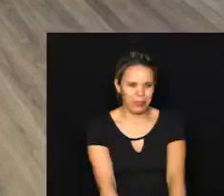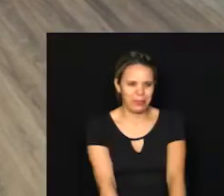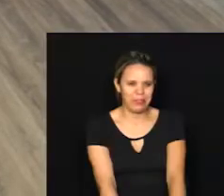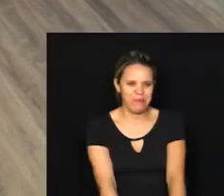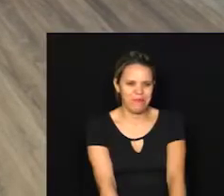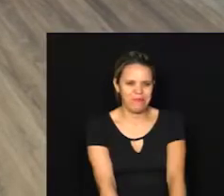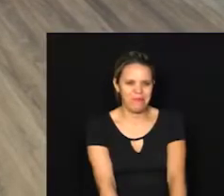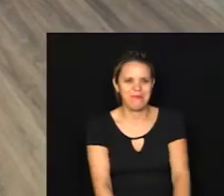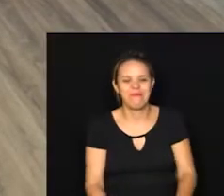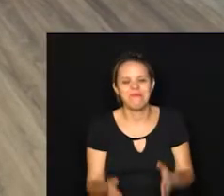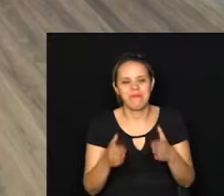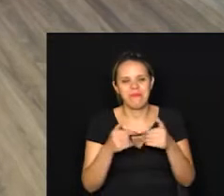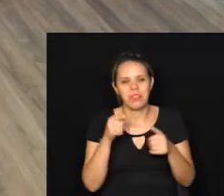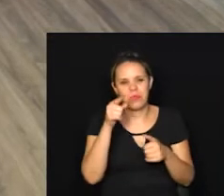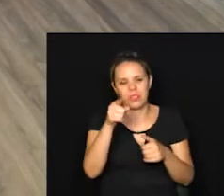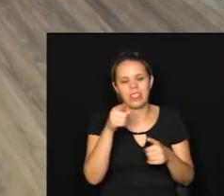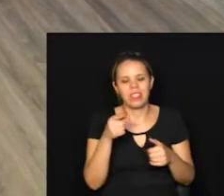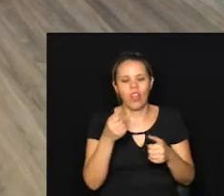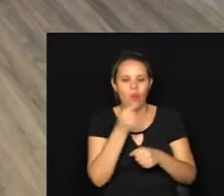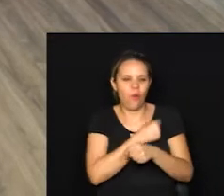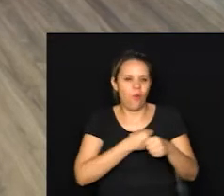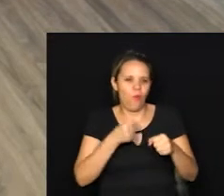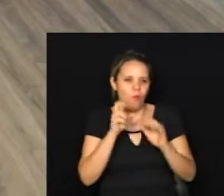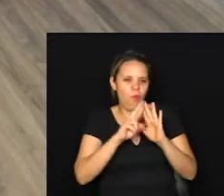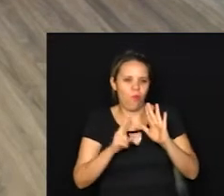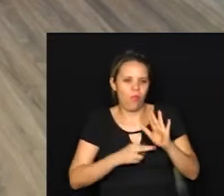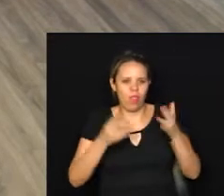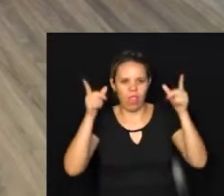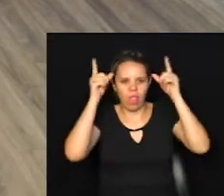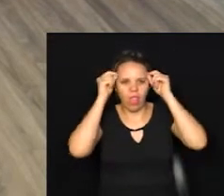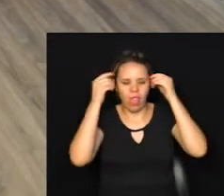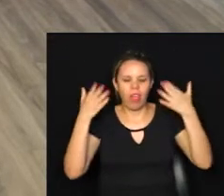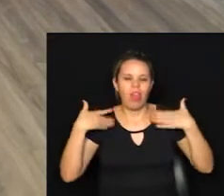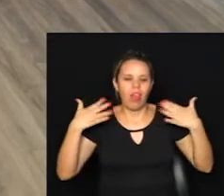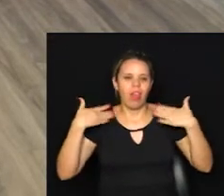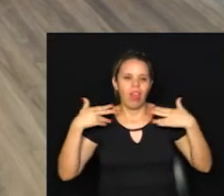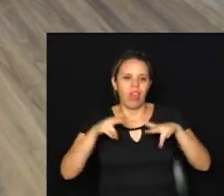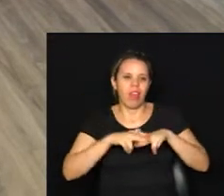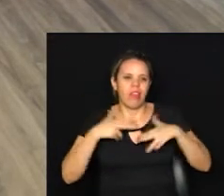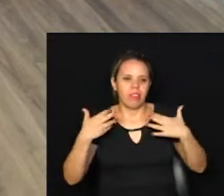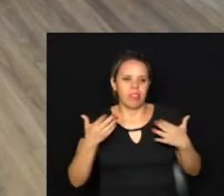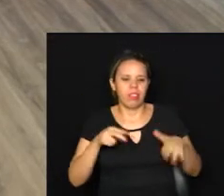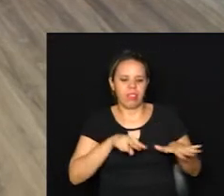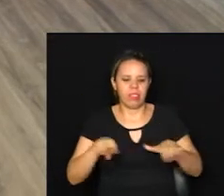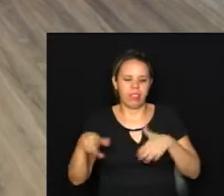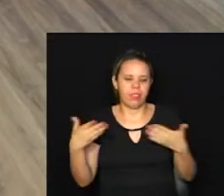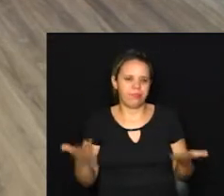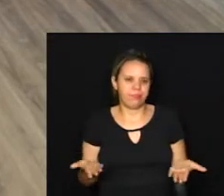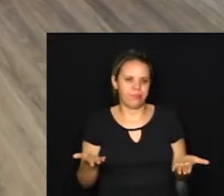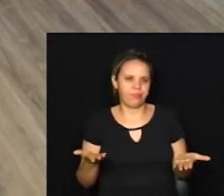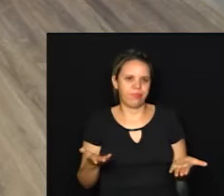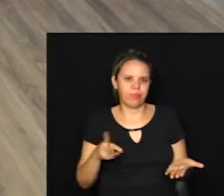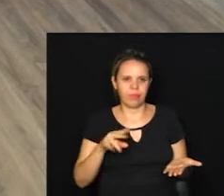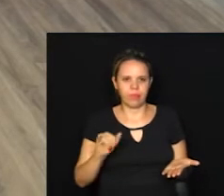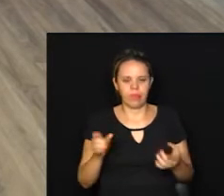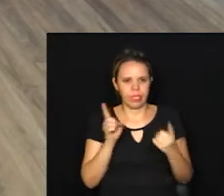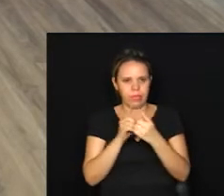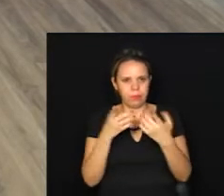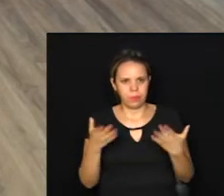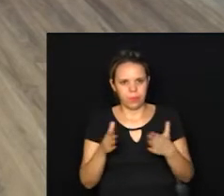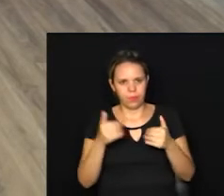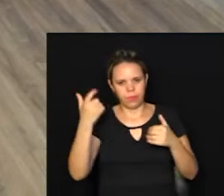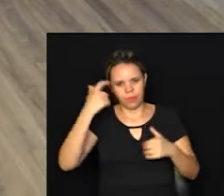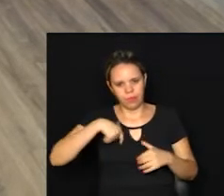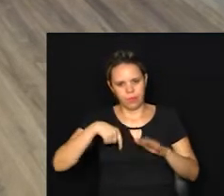você uma receita refrescante, já que ainda está um calor extremo nesta semana. Então, você vai atender o pedido